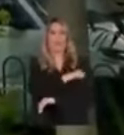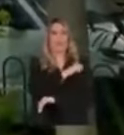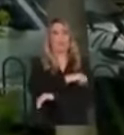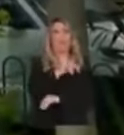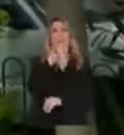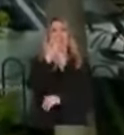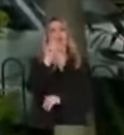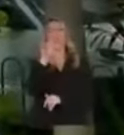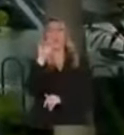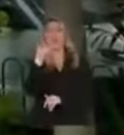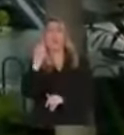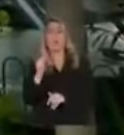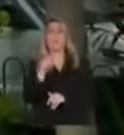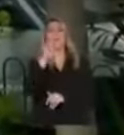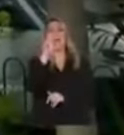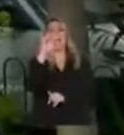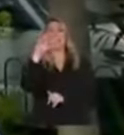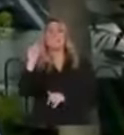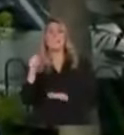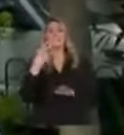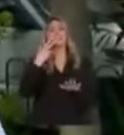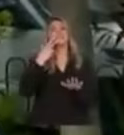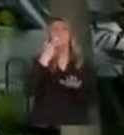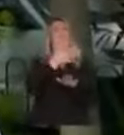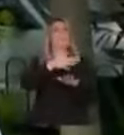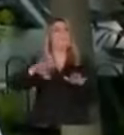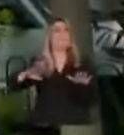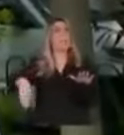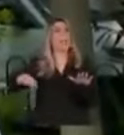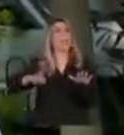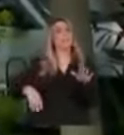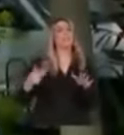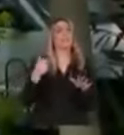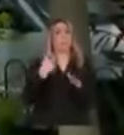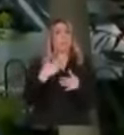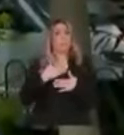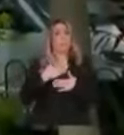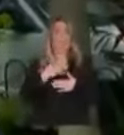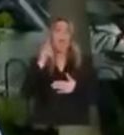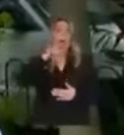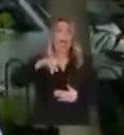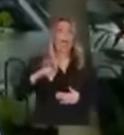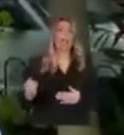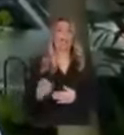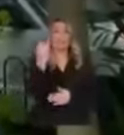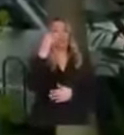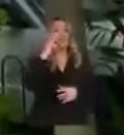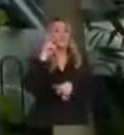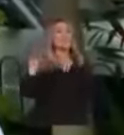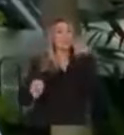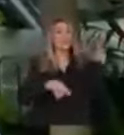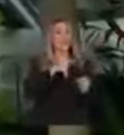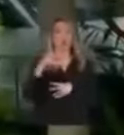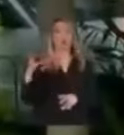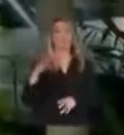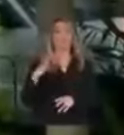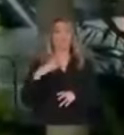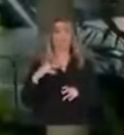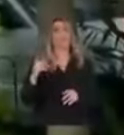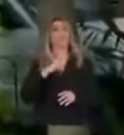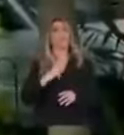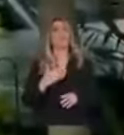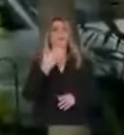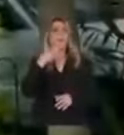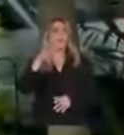Lagoa da Bahia de Guanabara e das praias ao meu ver é uma coisa muito importante pr pra visibilidade da cidade e tem umas promessas